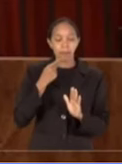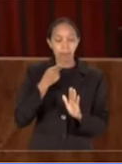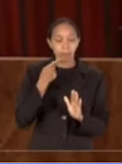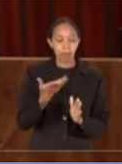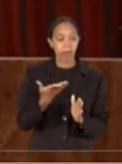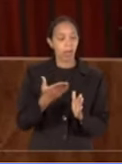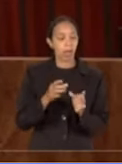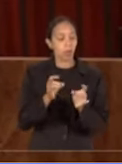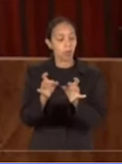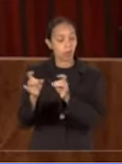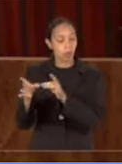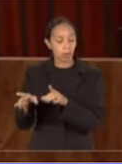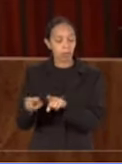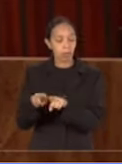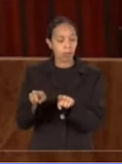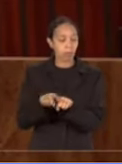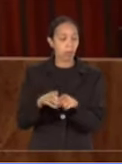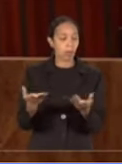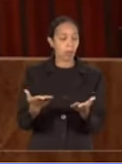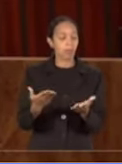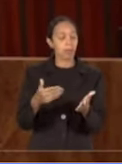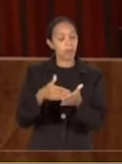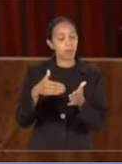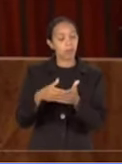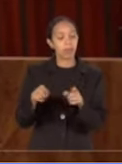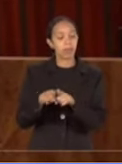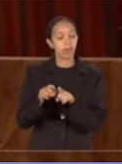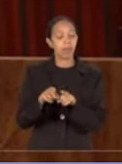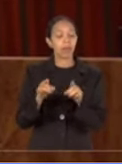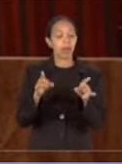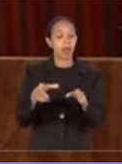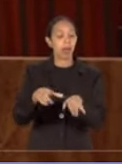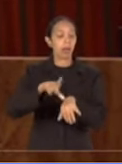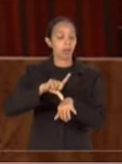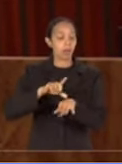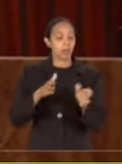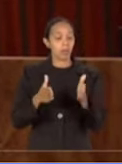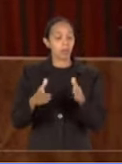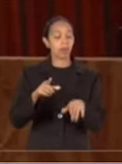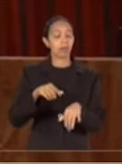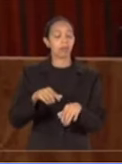regulamento, realizam gastos de pré-campanha de no mínimo, realizaram gastos de pré-campanha de no mínimo